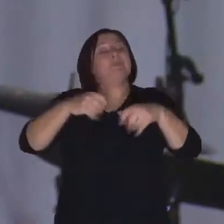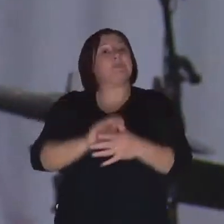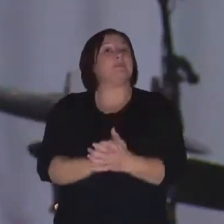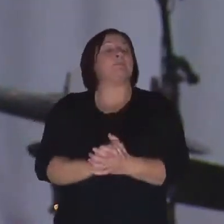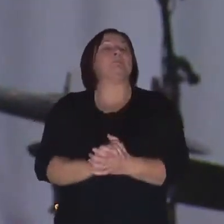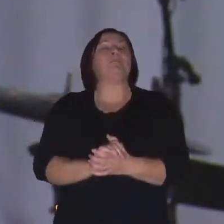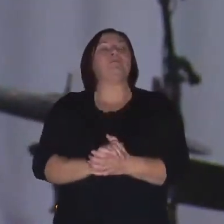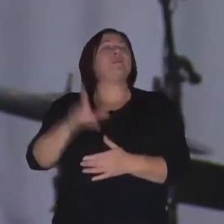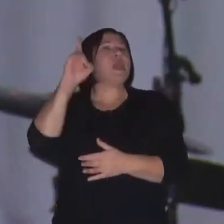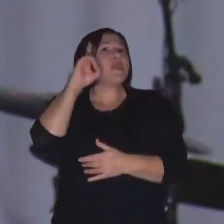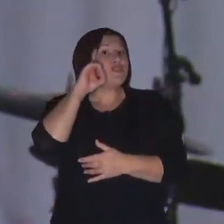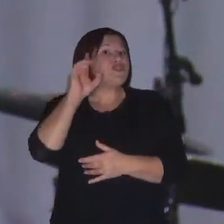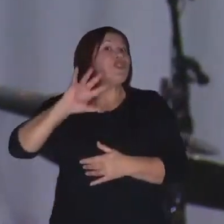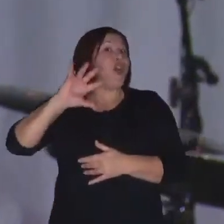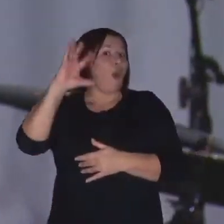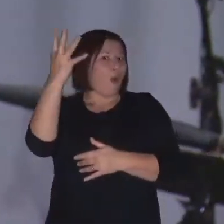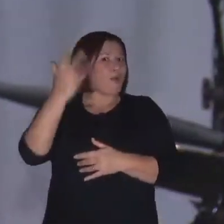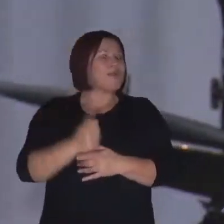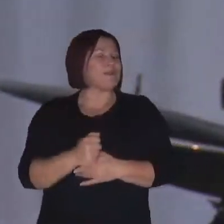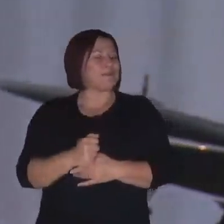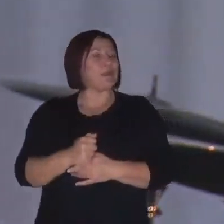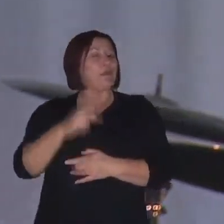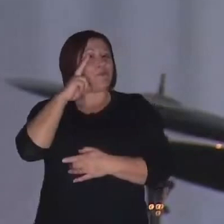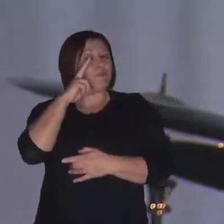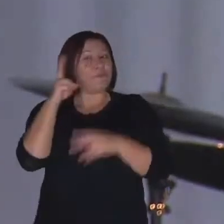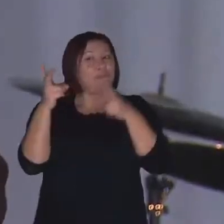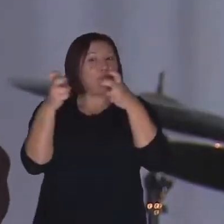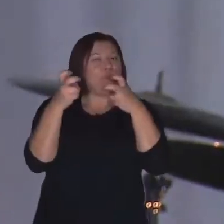uma das cenas mais lindas. Nós temos tido